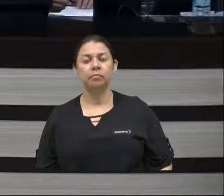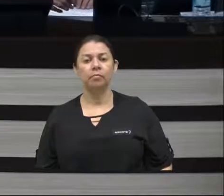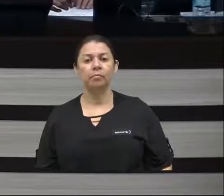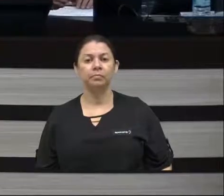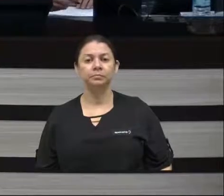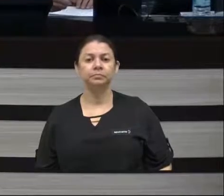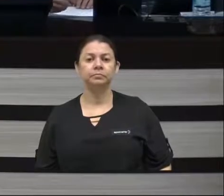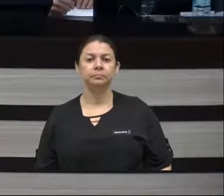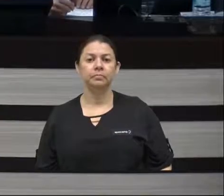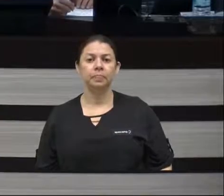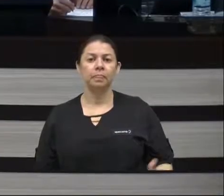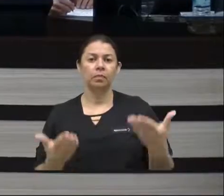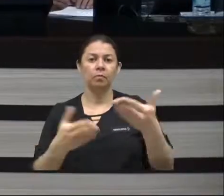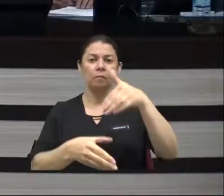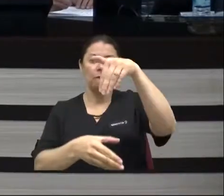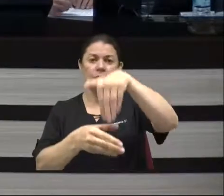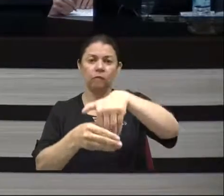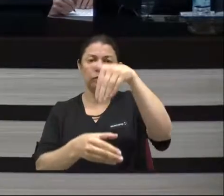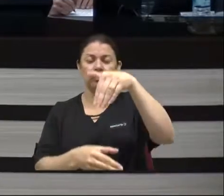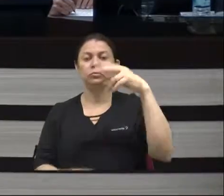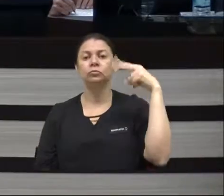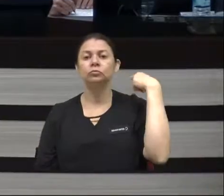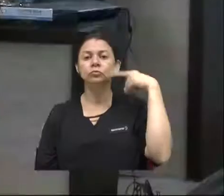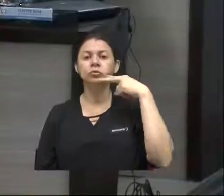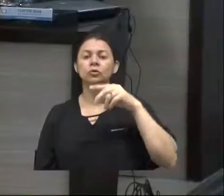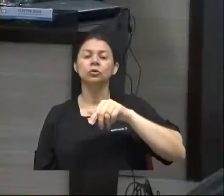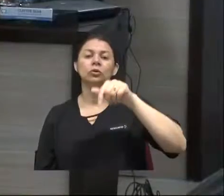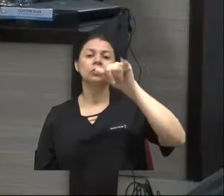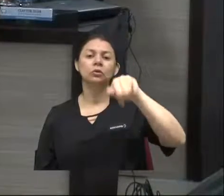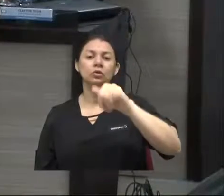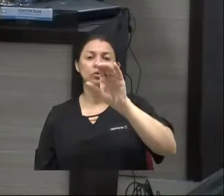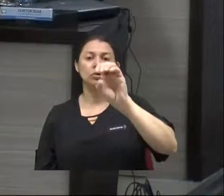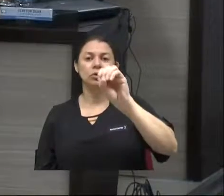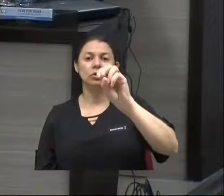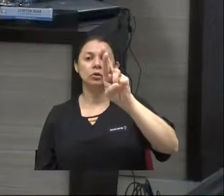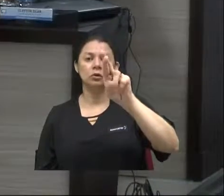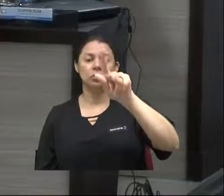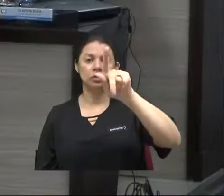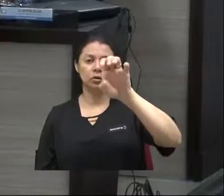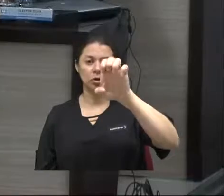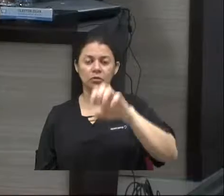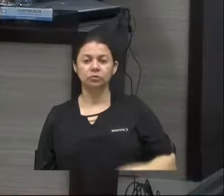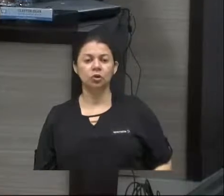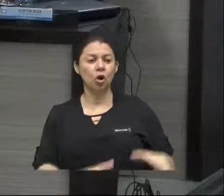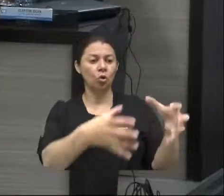Como vota o vereador Jorge de Freitas? Sidney Pascotto.